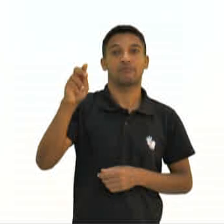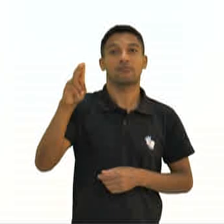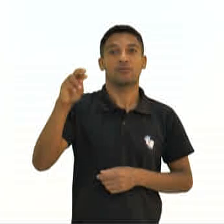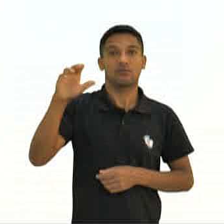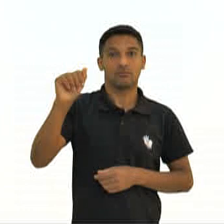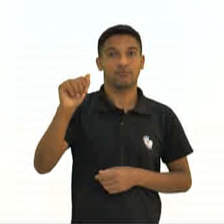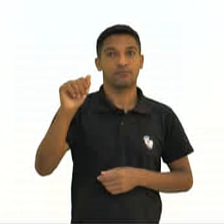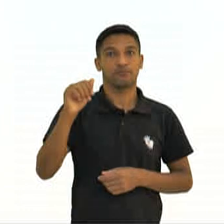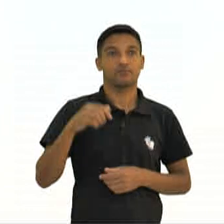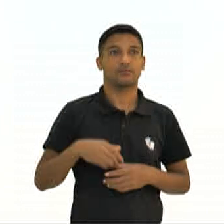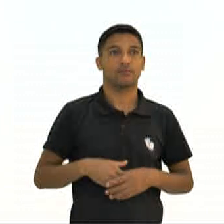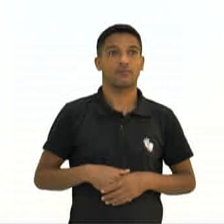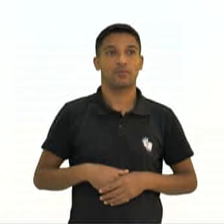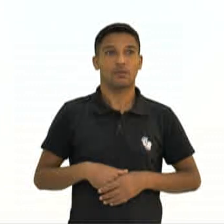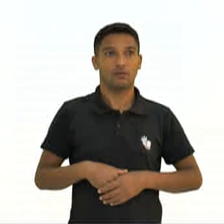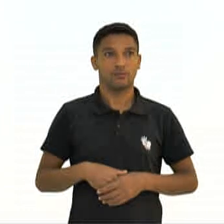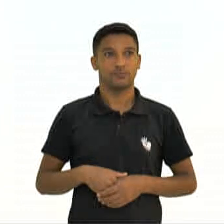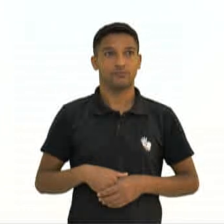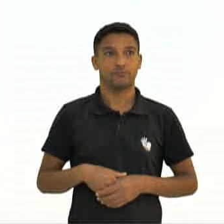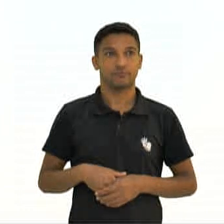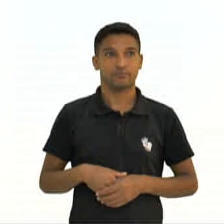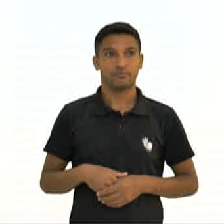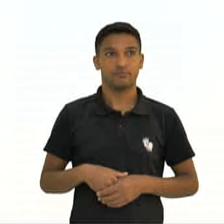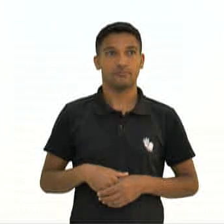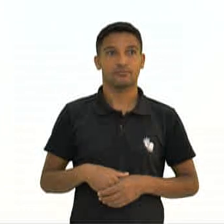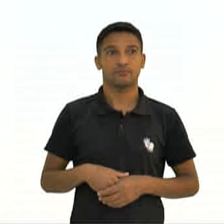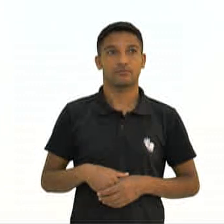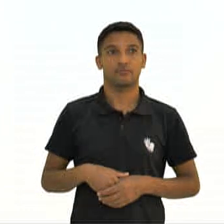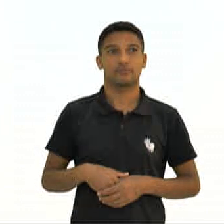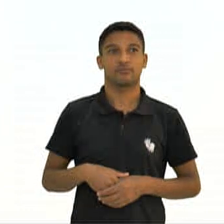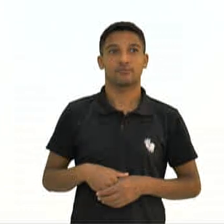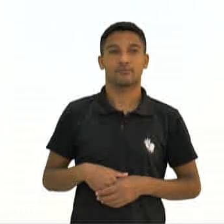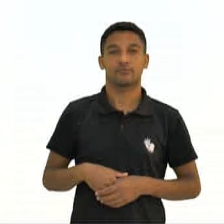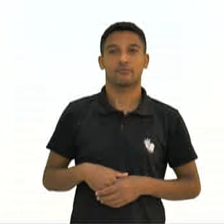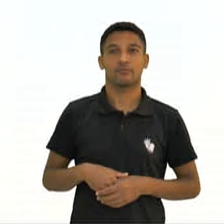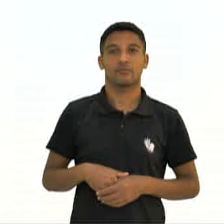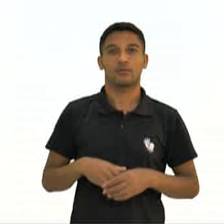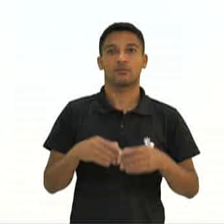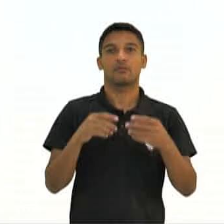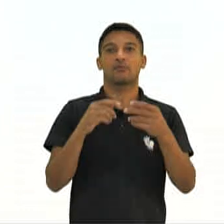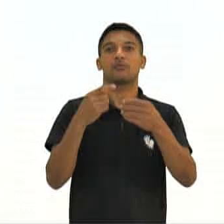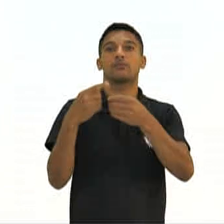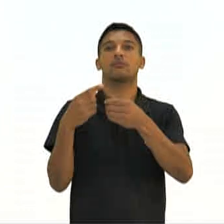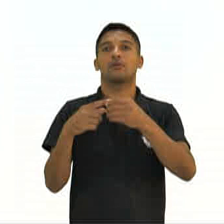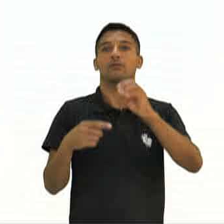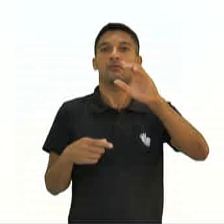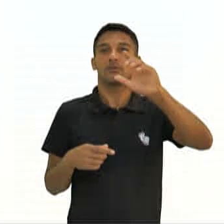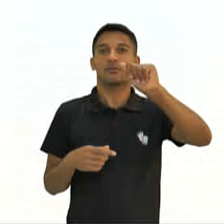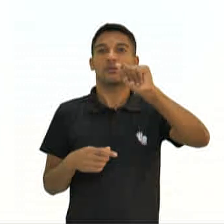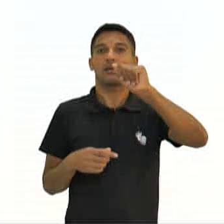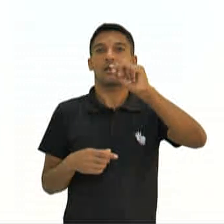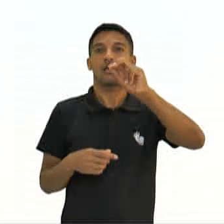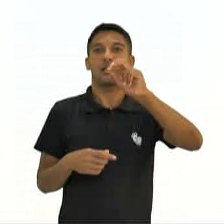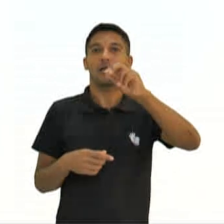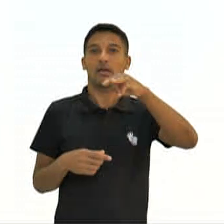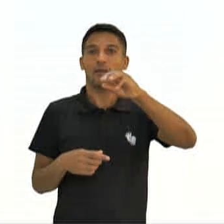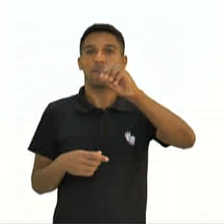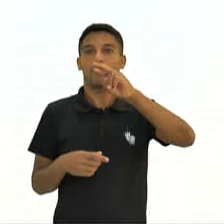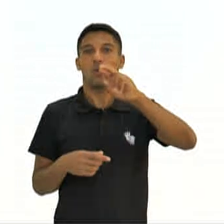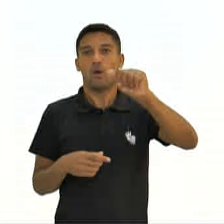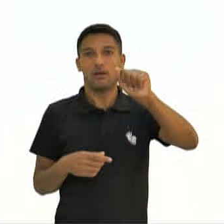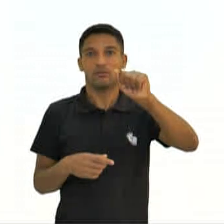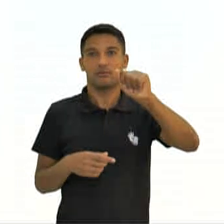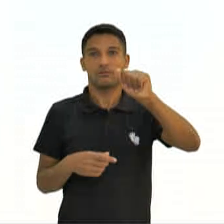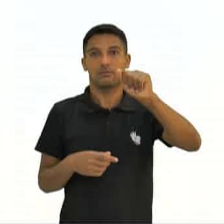que esteve presente ali há pelo menos 400 anos, né? A Camorra, que atua lá, a máfia italiana mais antiga,